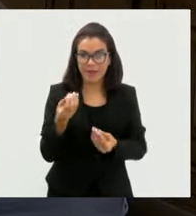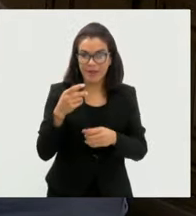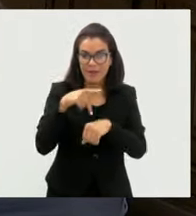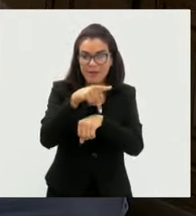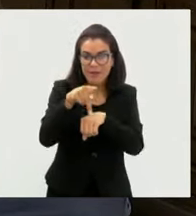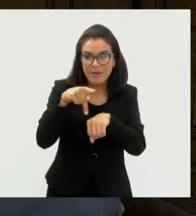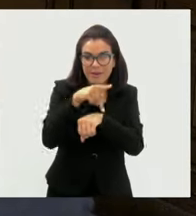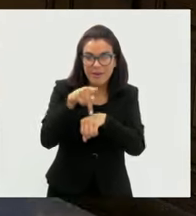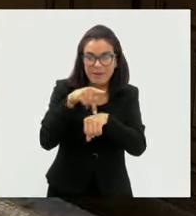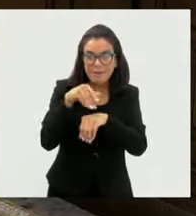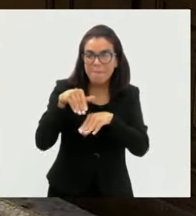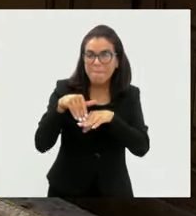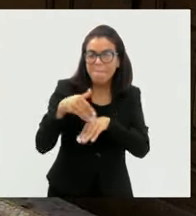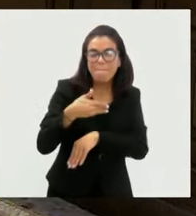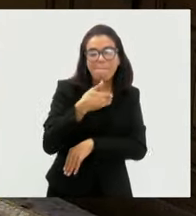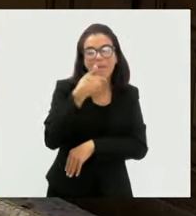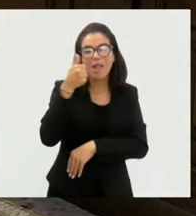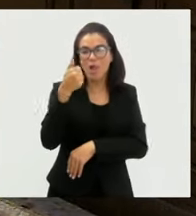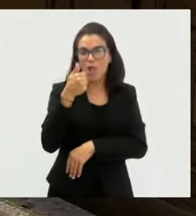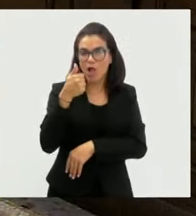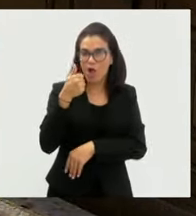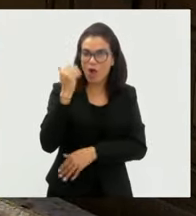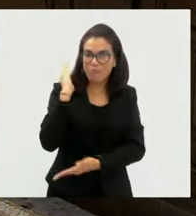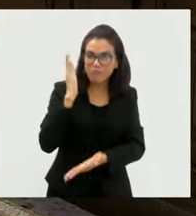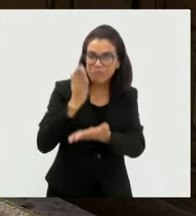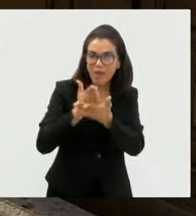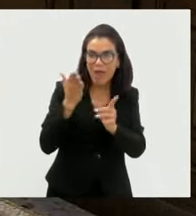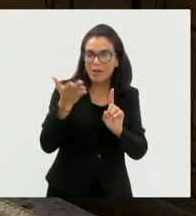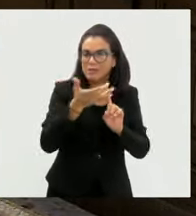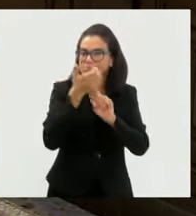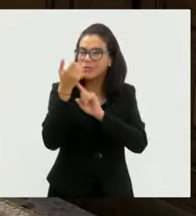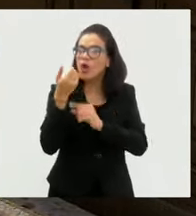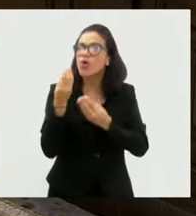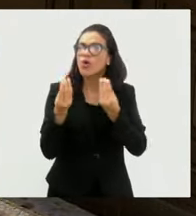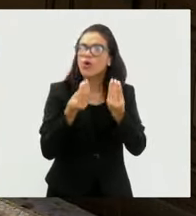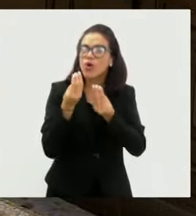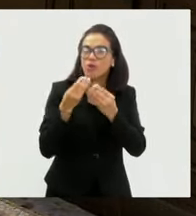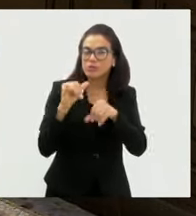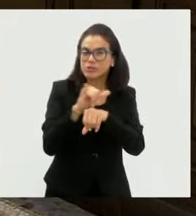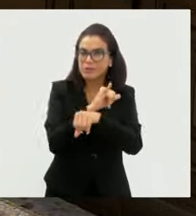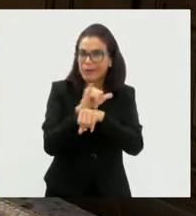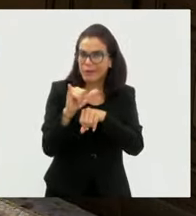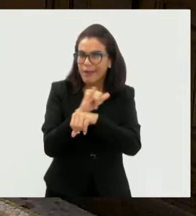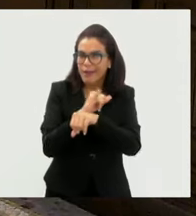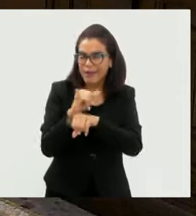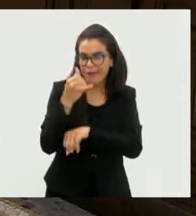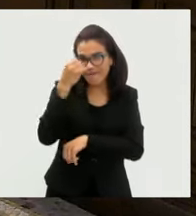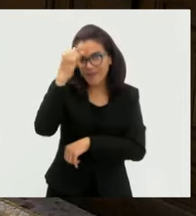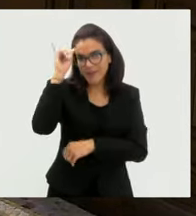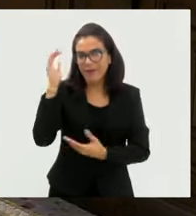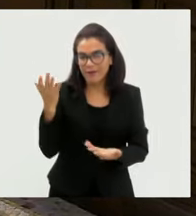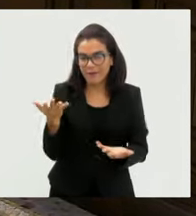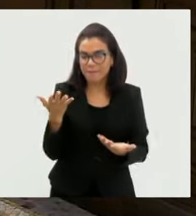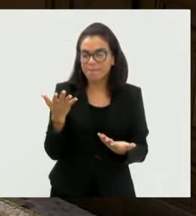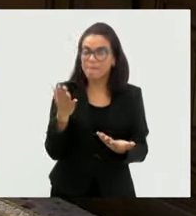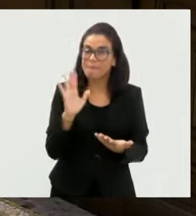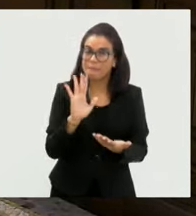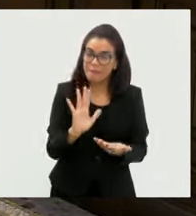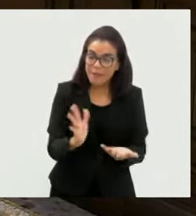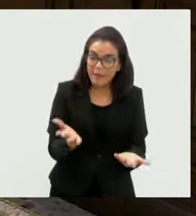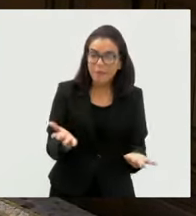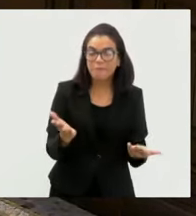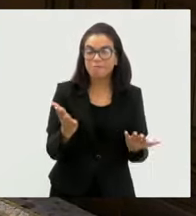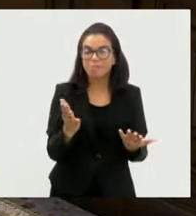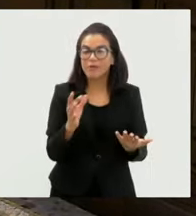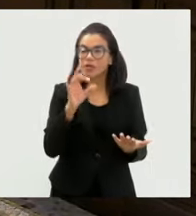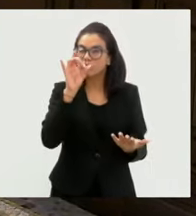melhor combatem o tráfico humano, que medidas tomam? Então, eu entendi o seu projeto, Vossa Excelência me corrija, não é